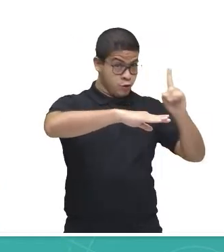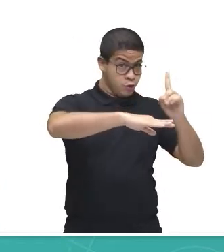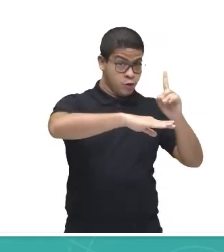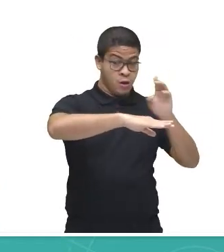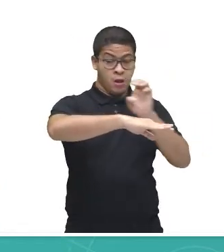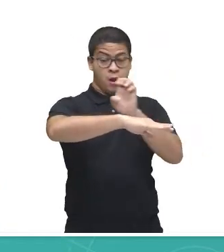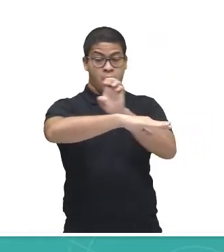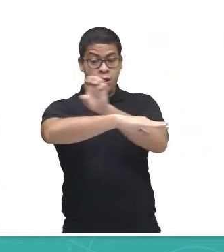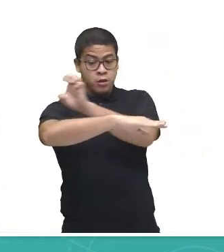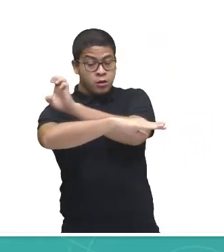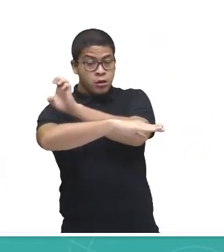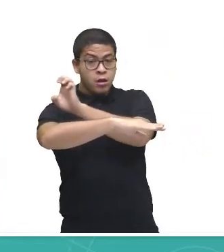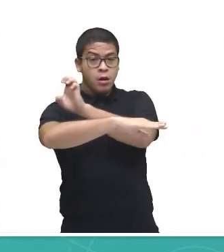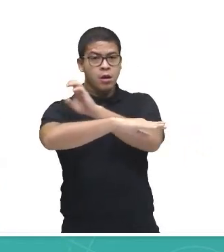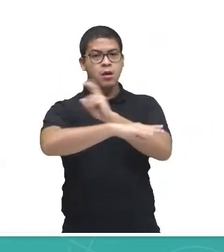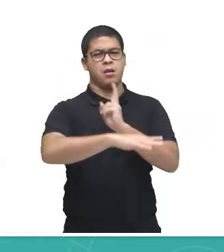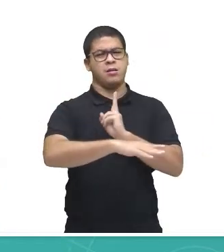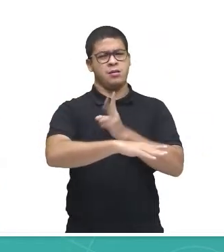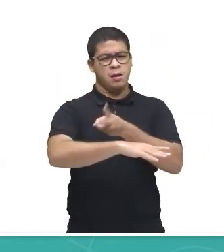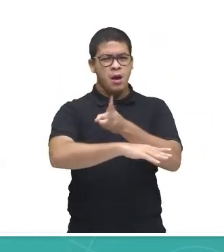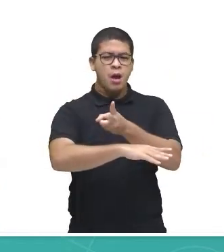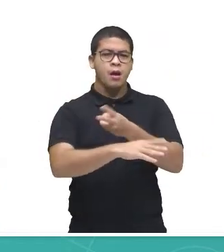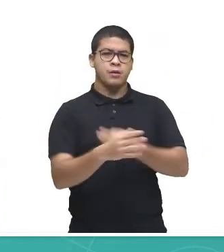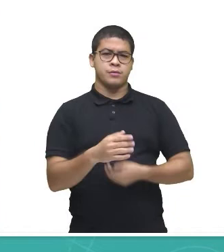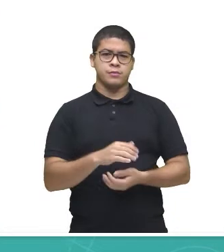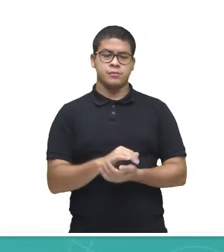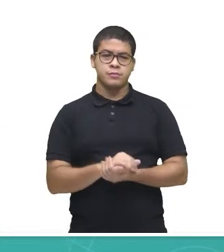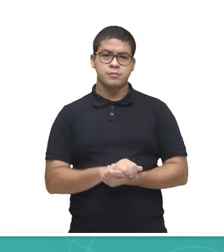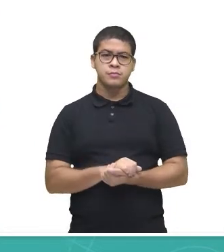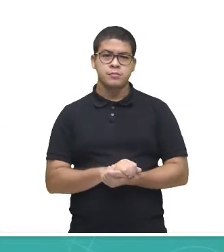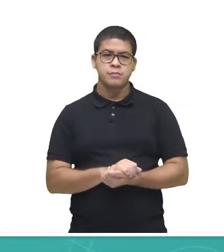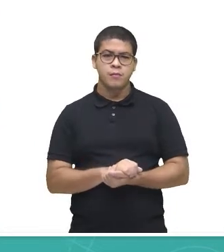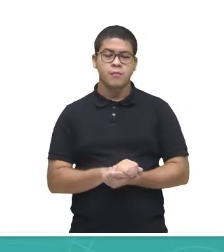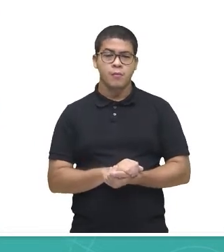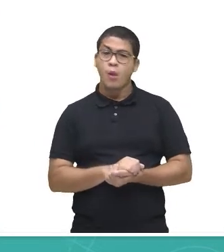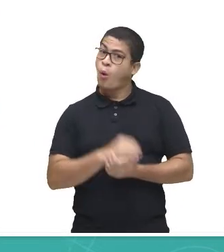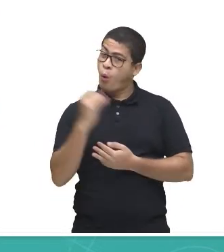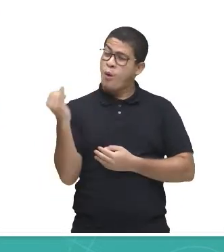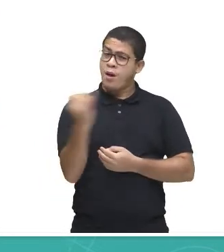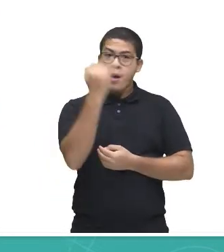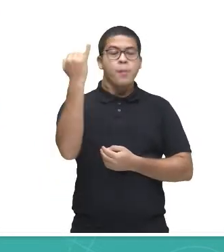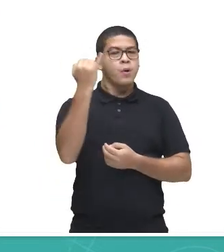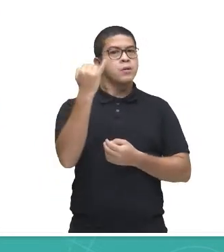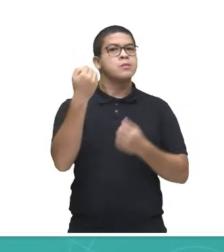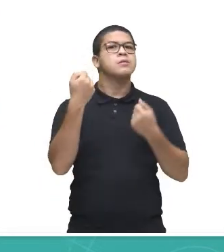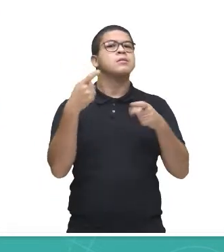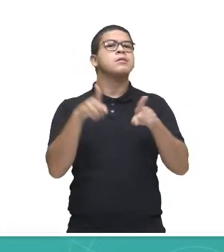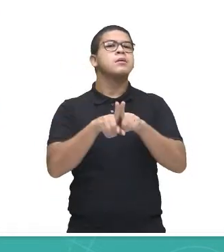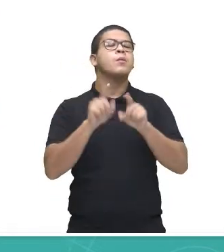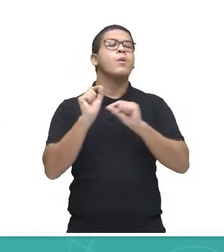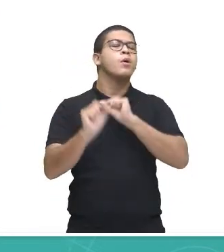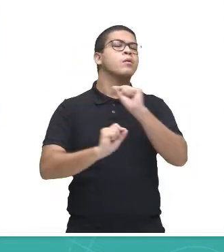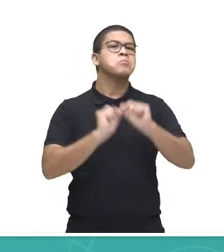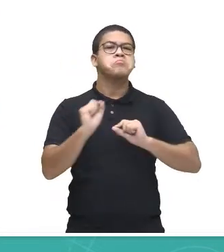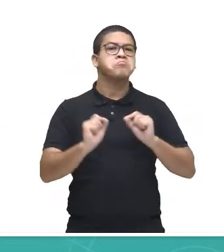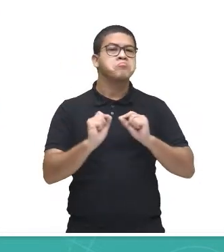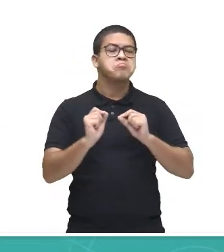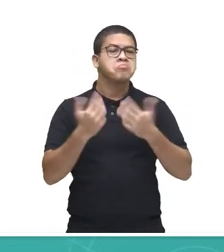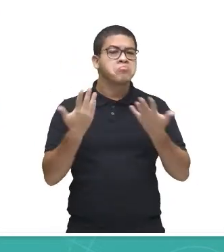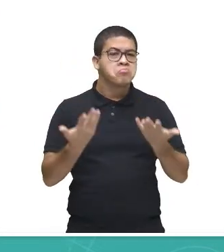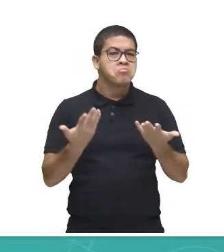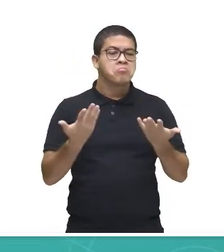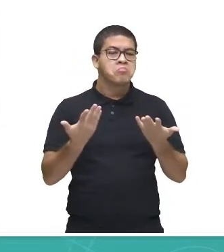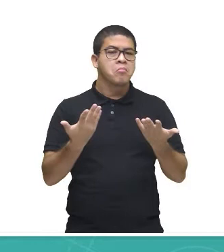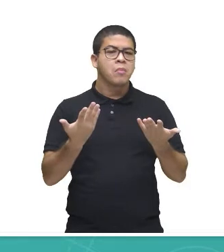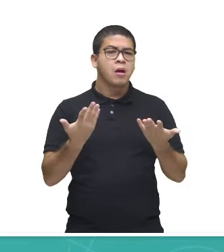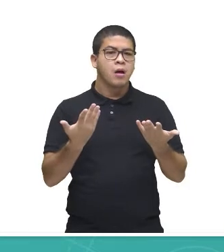ângulo à direita dessa reta transversal, tá bom? E o mais importante também é que, além de